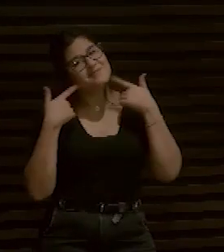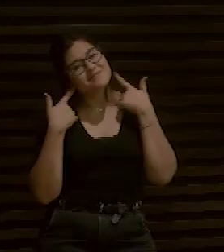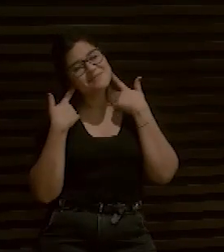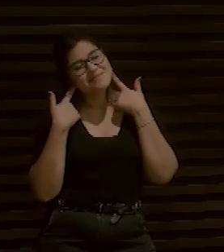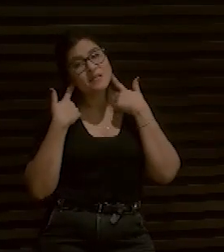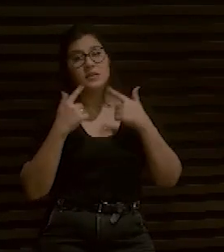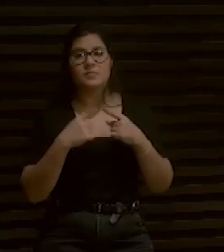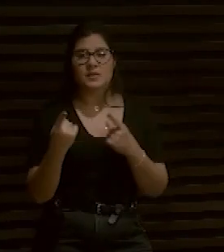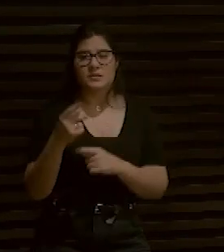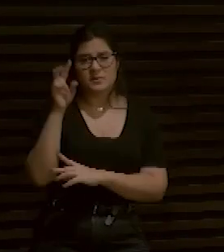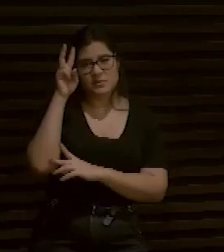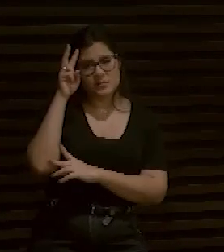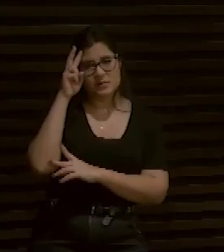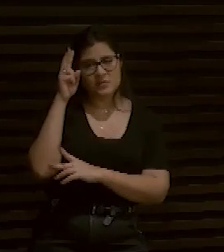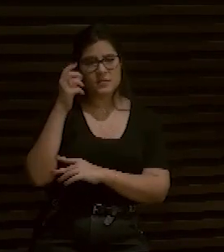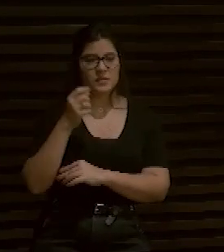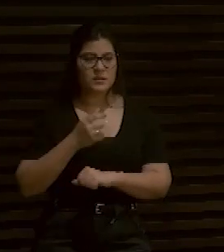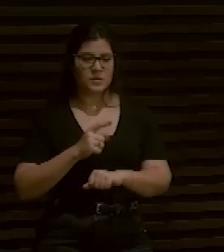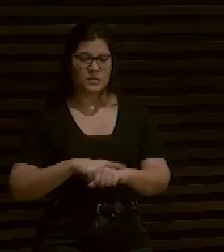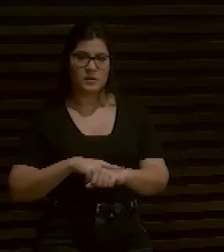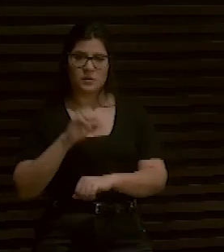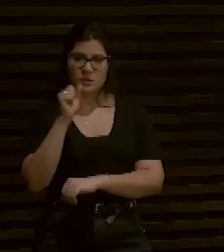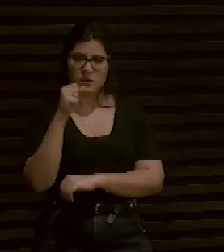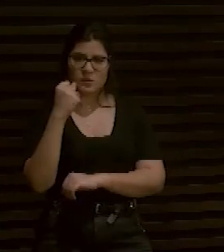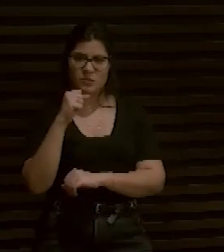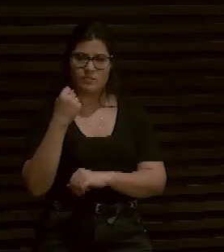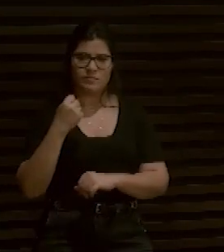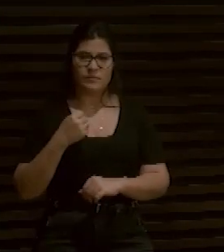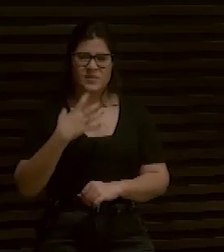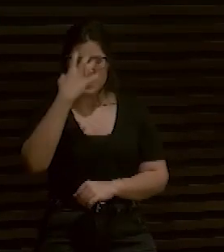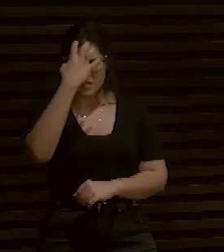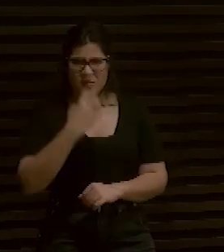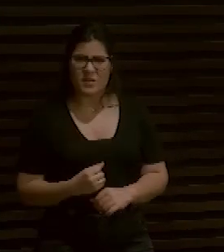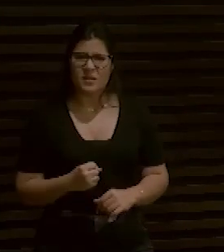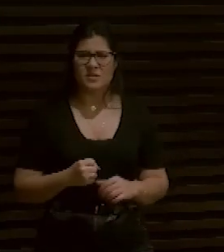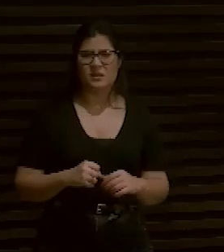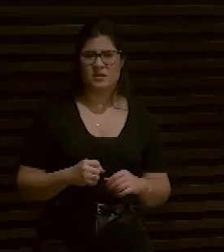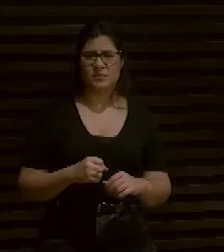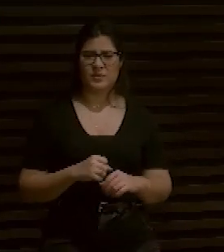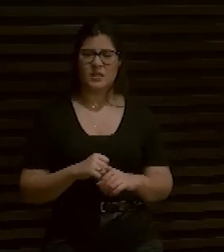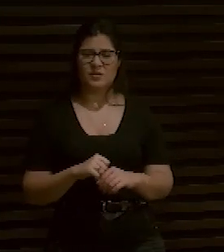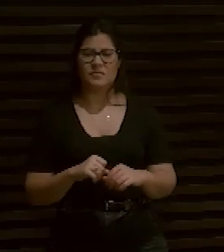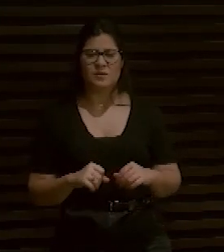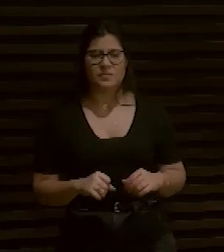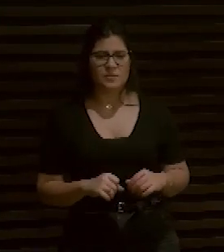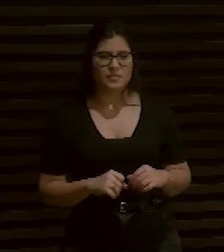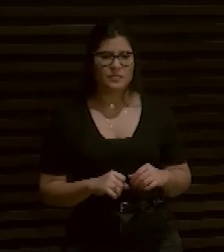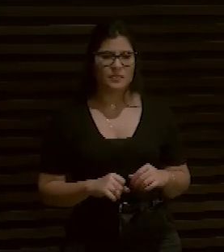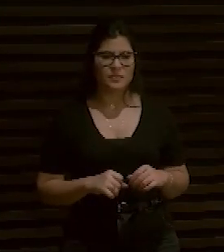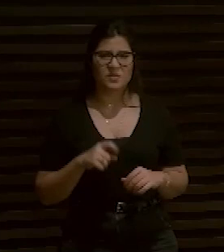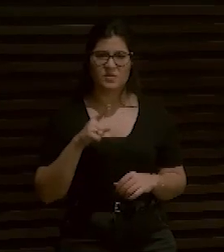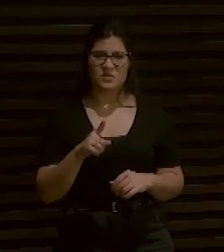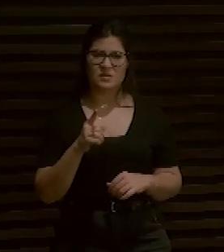às 8, rapaz, é choro e ranger de dentes. É funcionário te chamando de bruxo, é você maltratando